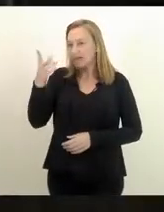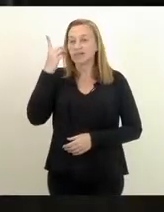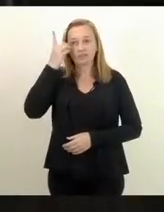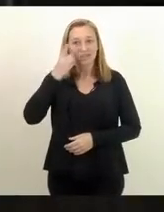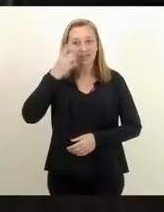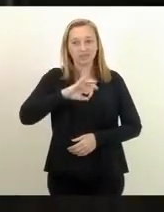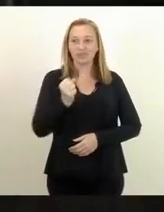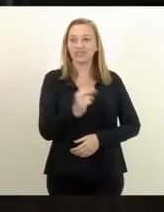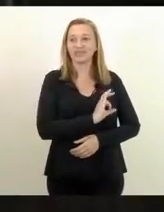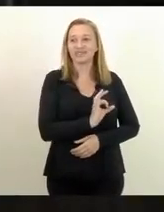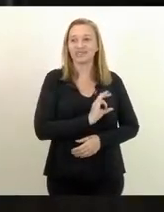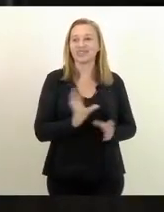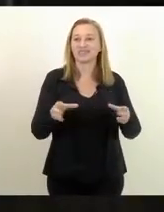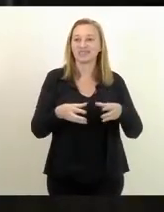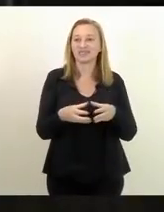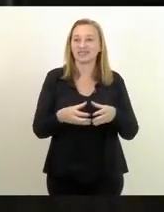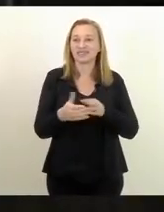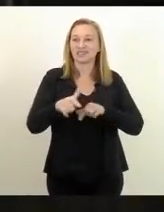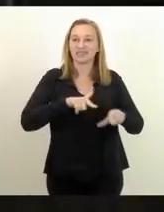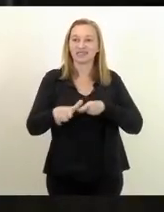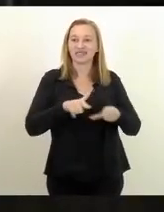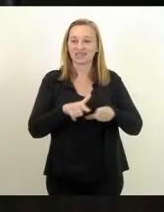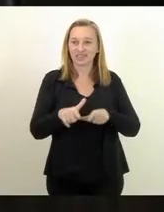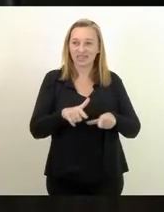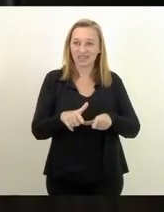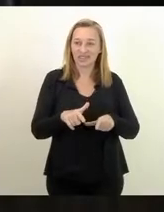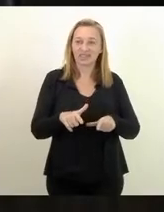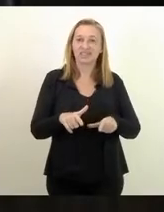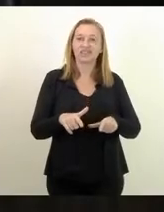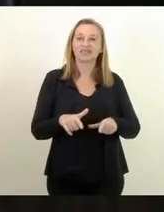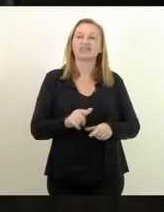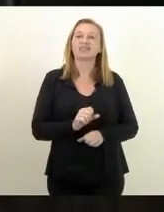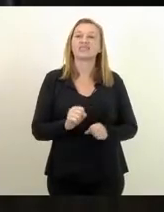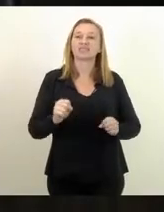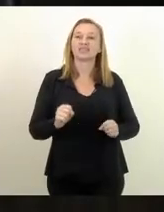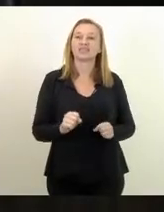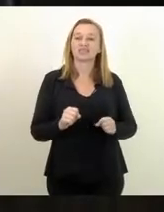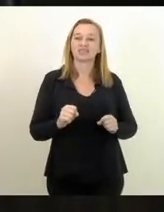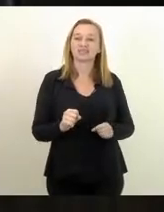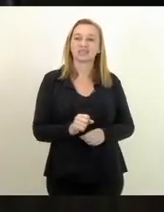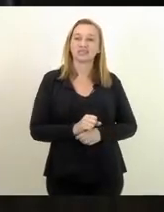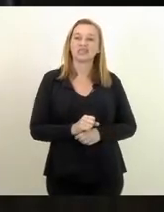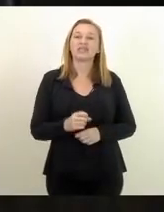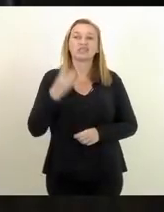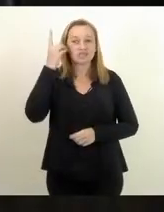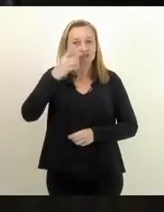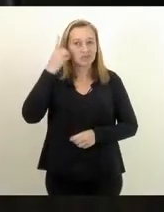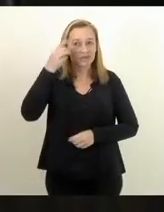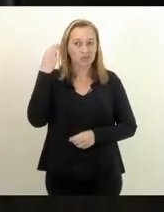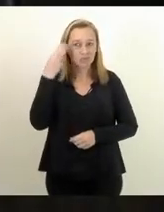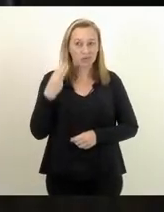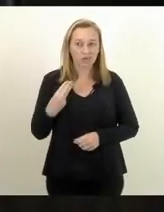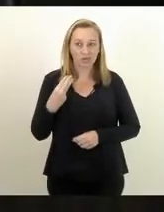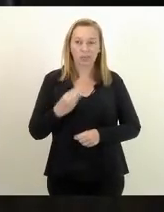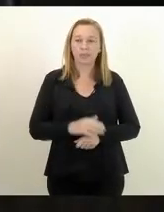Rocha. Pela Comissão de Trabalho, Legislação Social e Seguridade Social. Deputada Mônica Francisco.